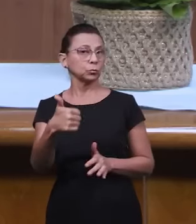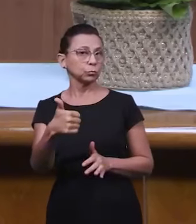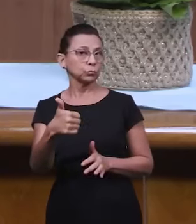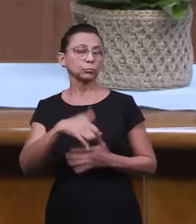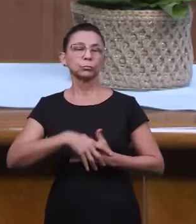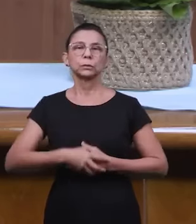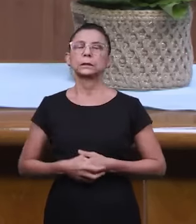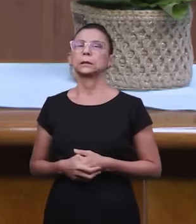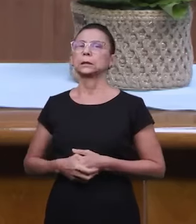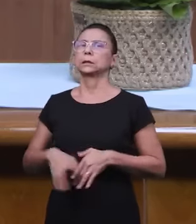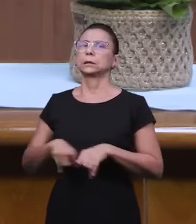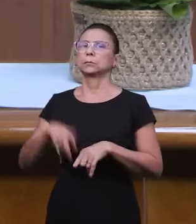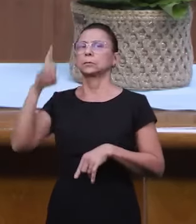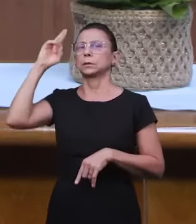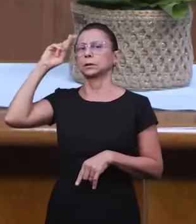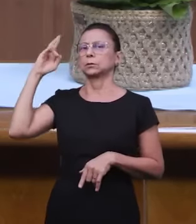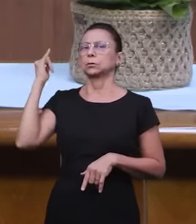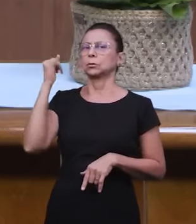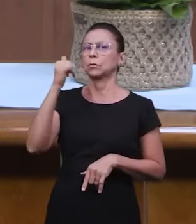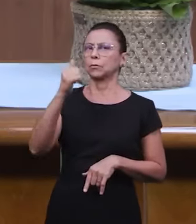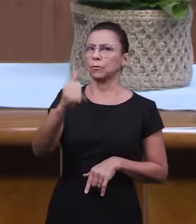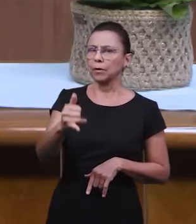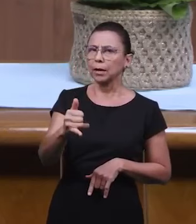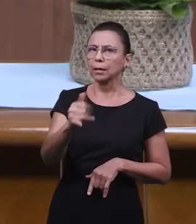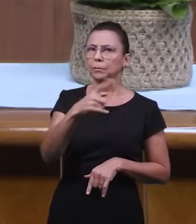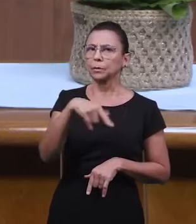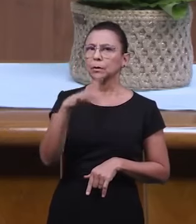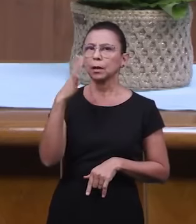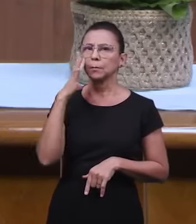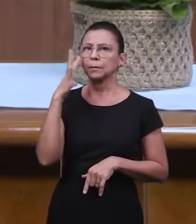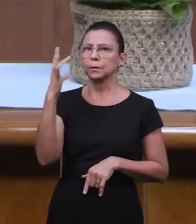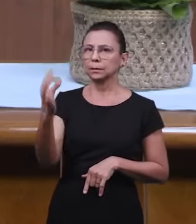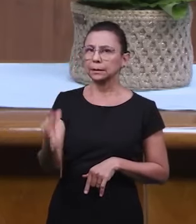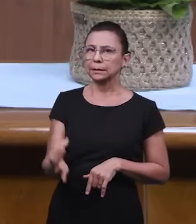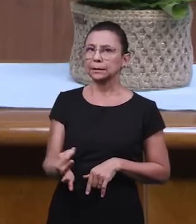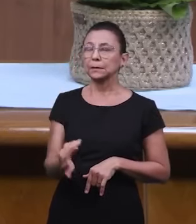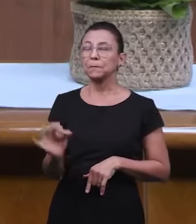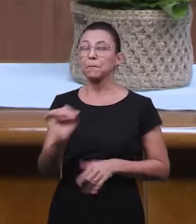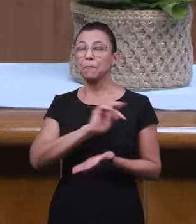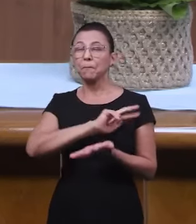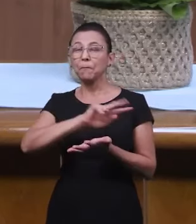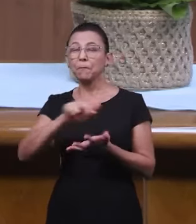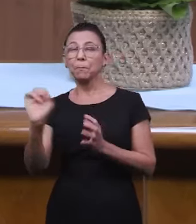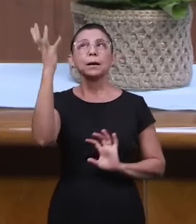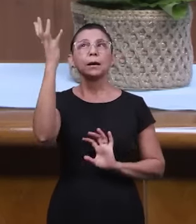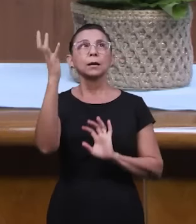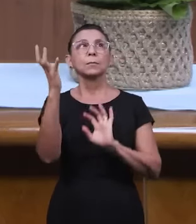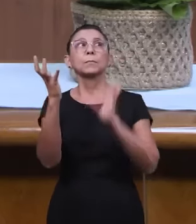Senhor chama a nossa atenção a respeito de uma série de sinais